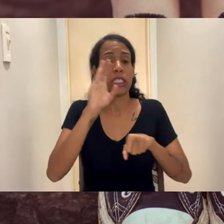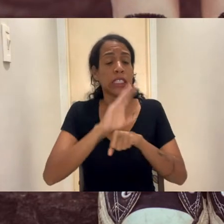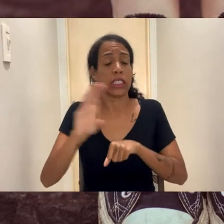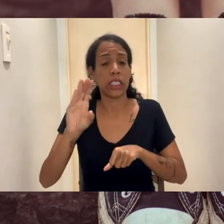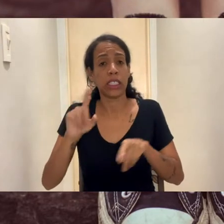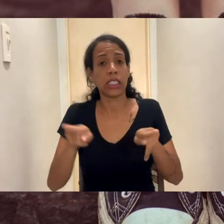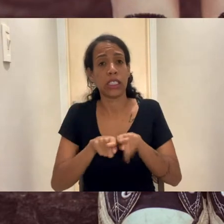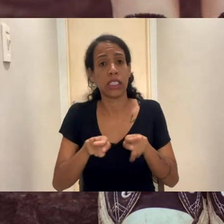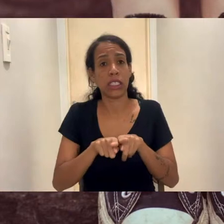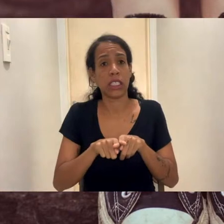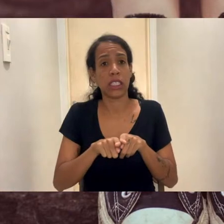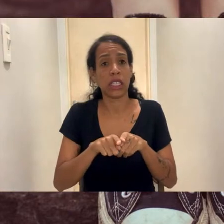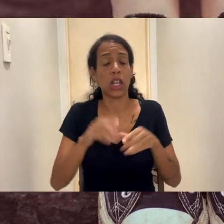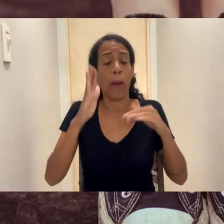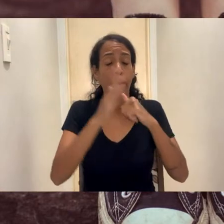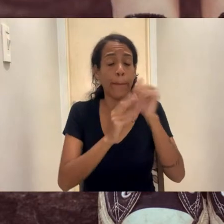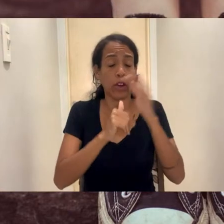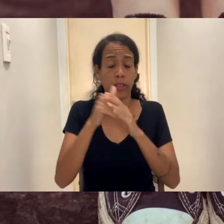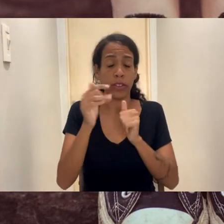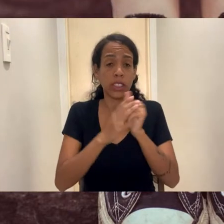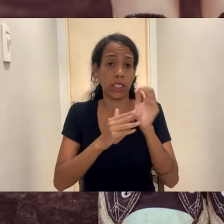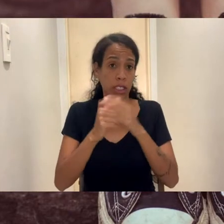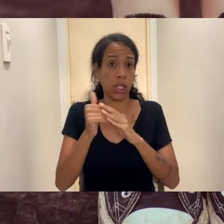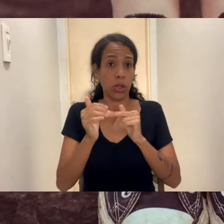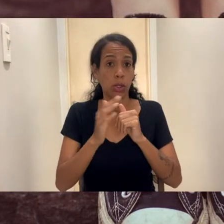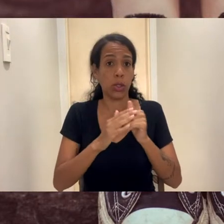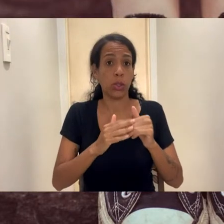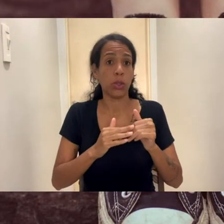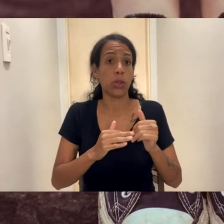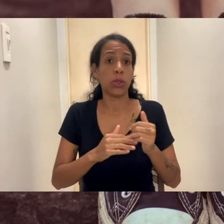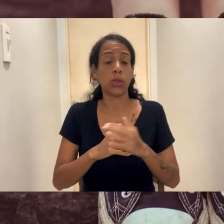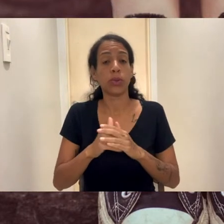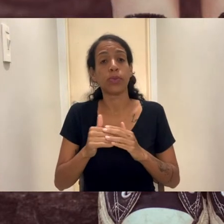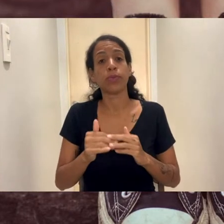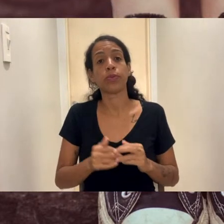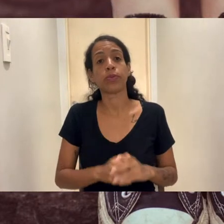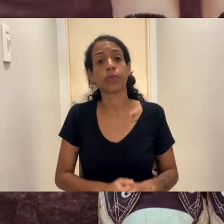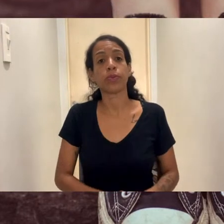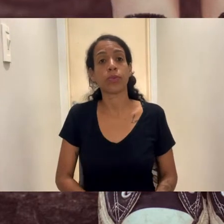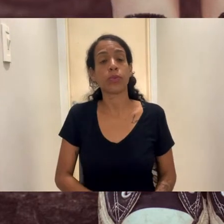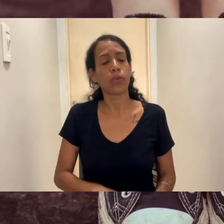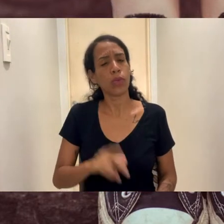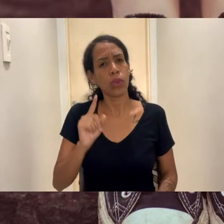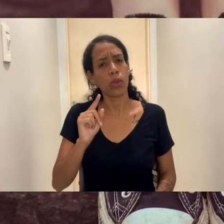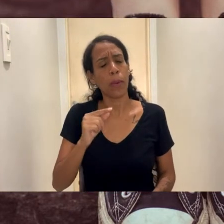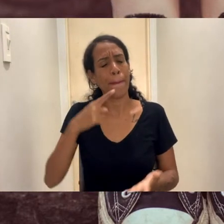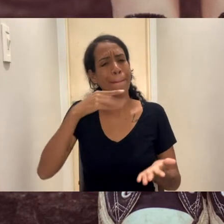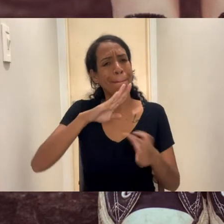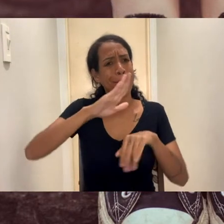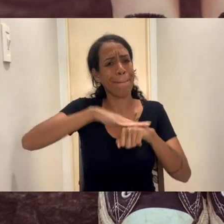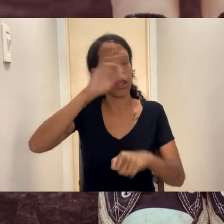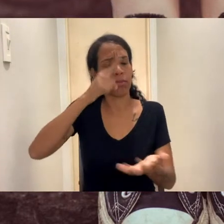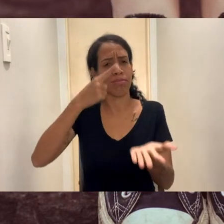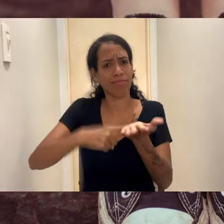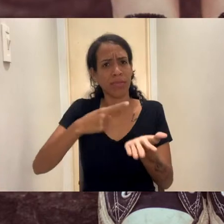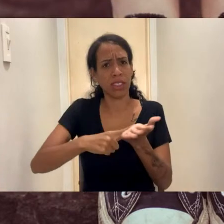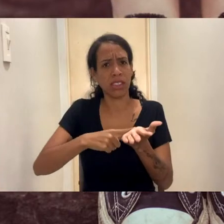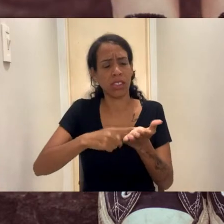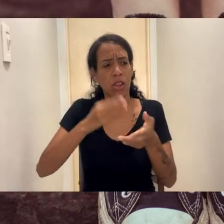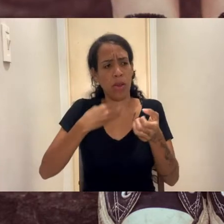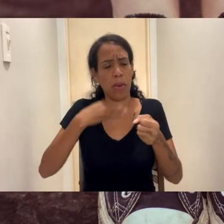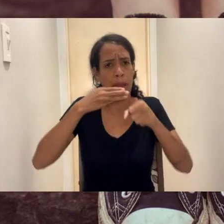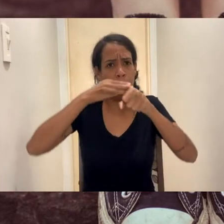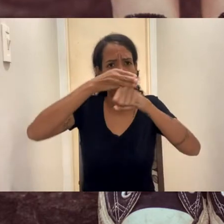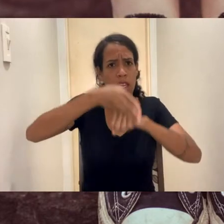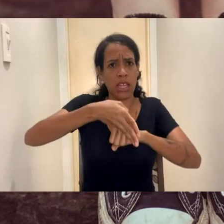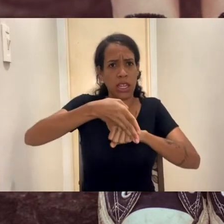e também enquanto profissão, né? Uma das coisas que mais foi marcante desde que eu entrei para